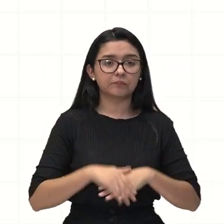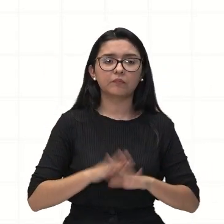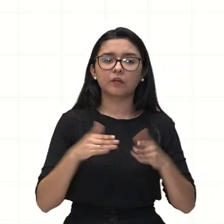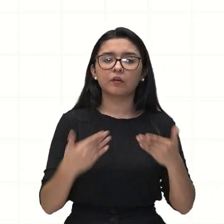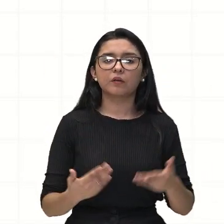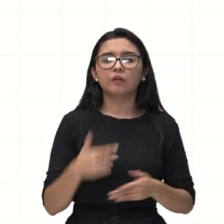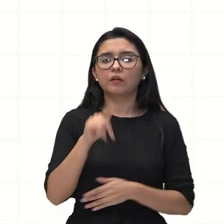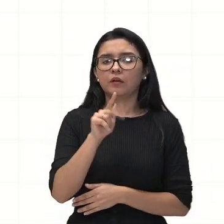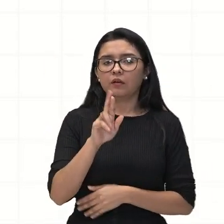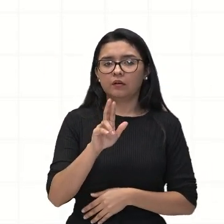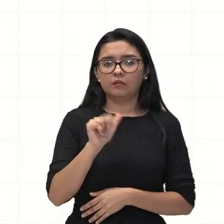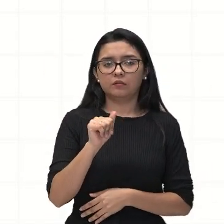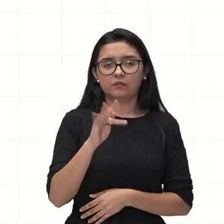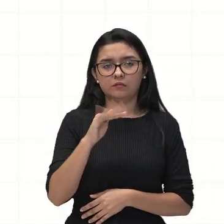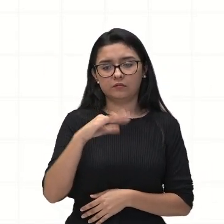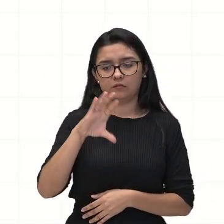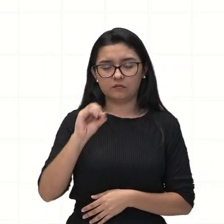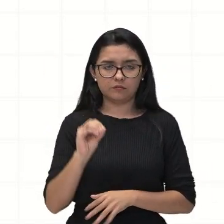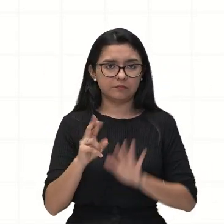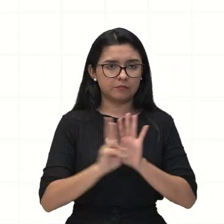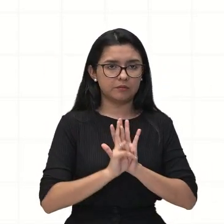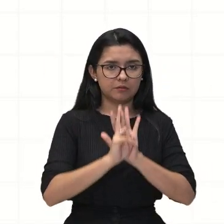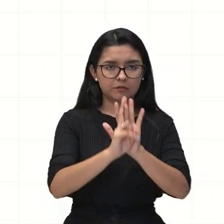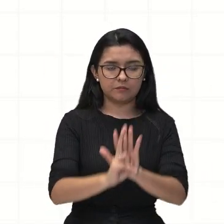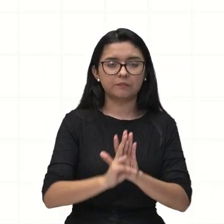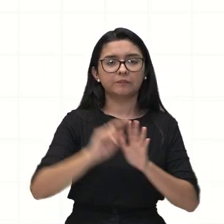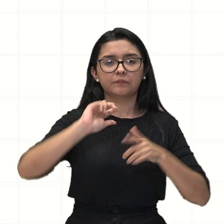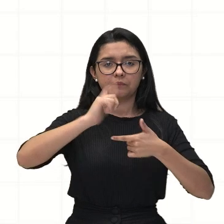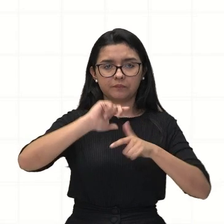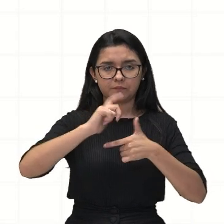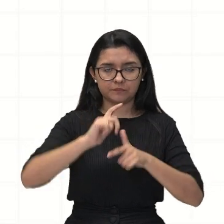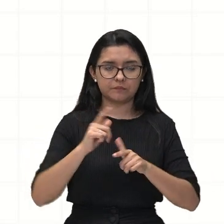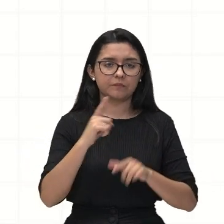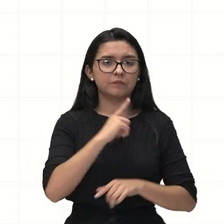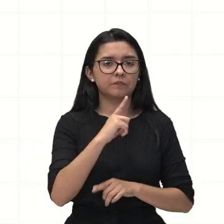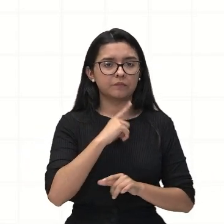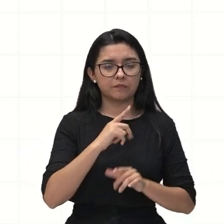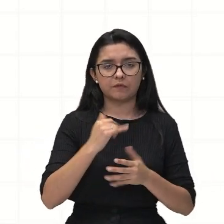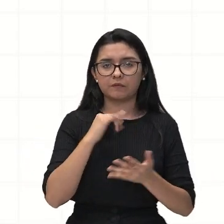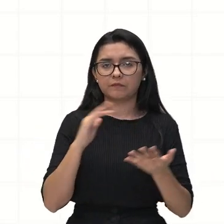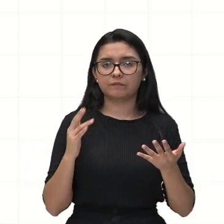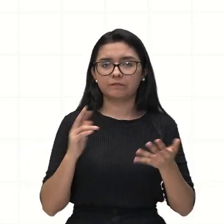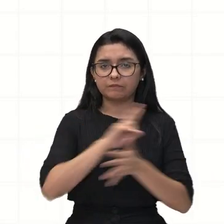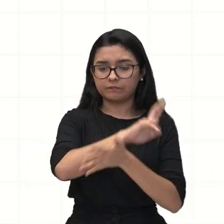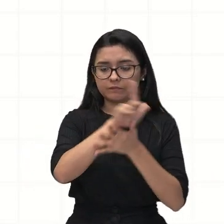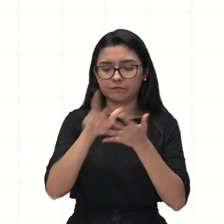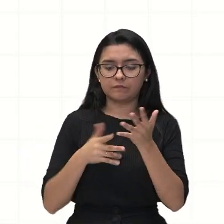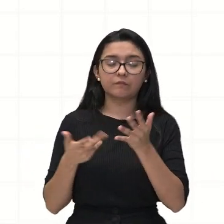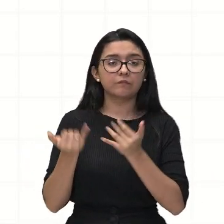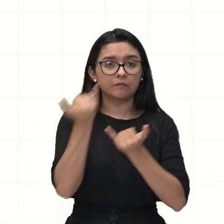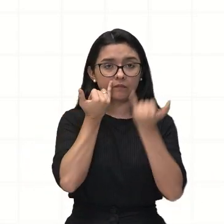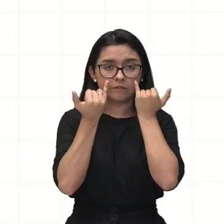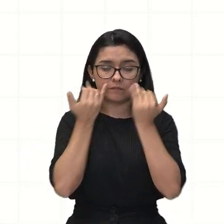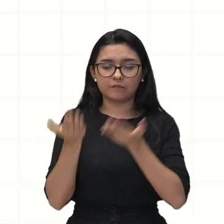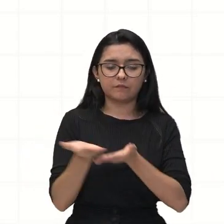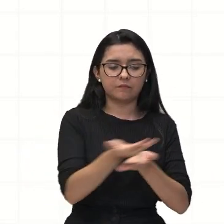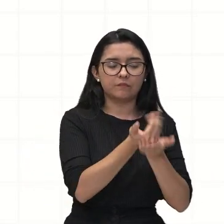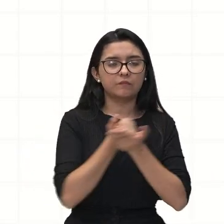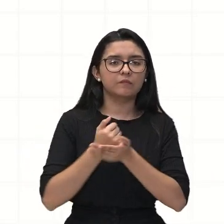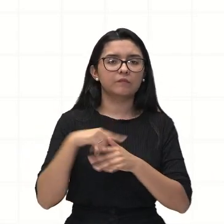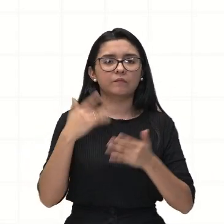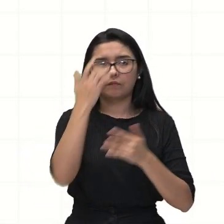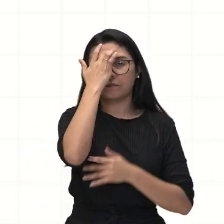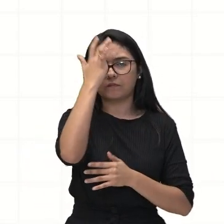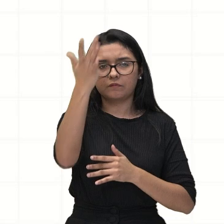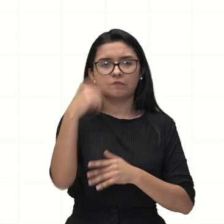Gráfico é uma representação geométrica de um conjunto de dados usado para facilitar a compreensão